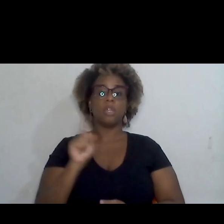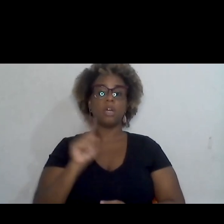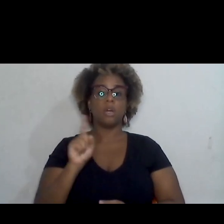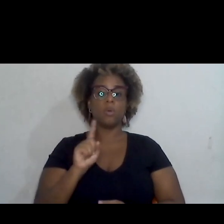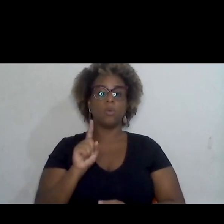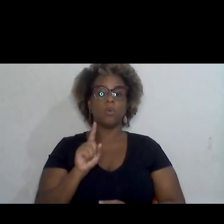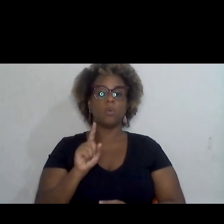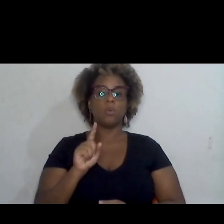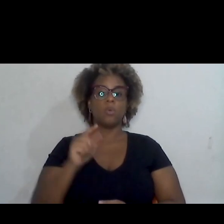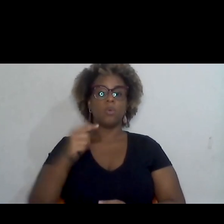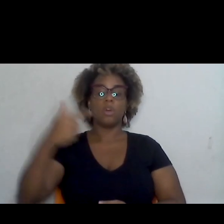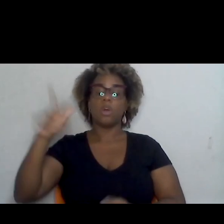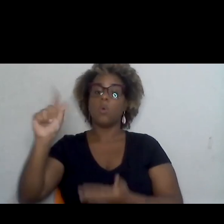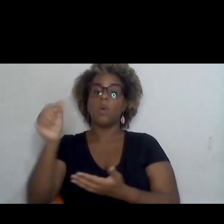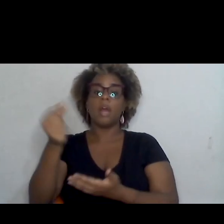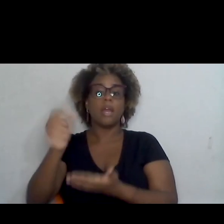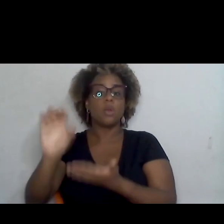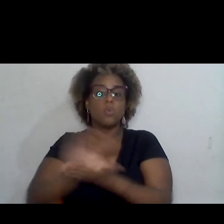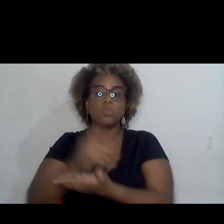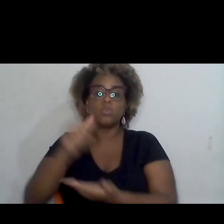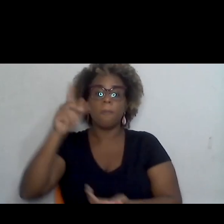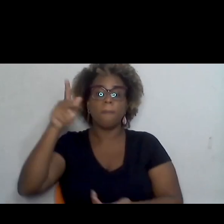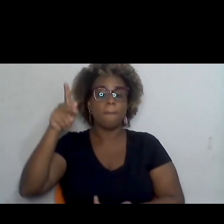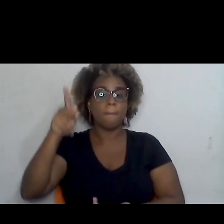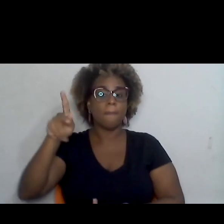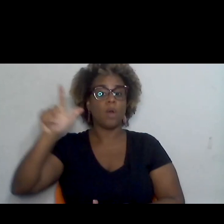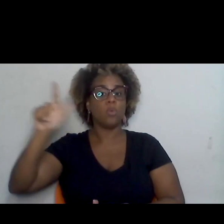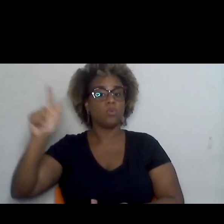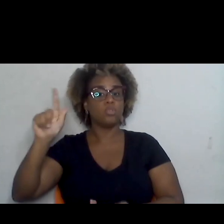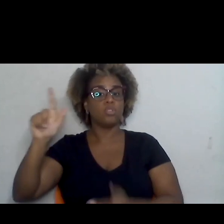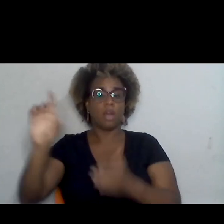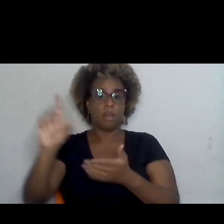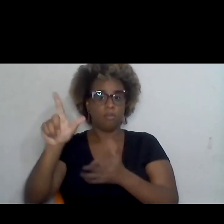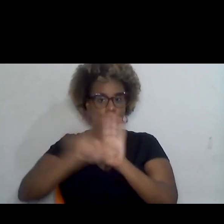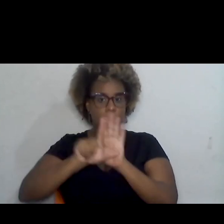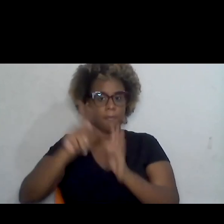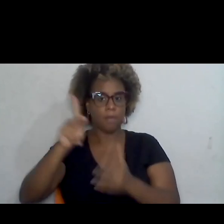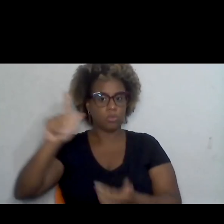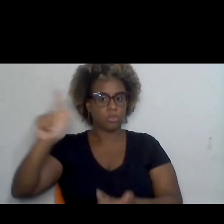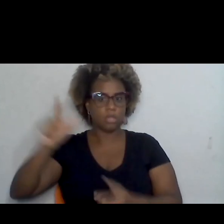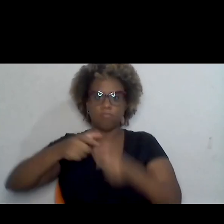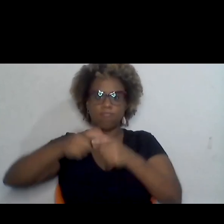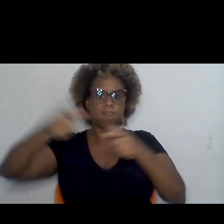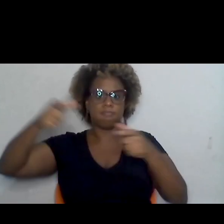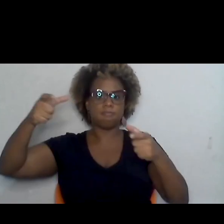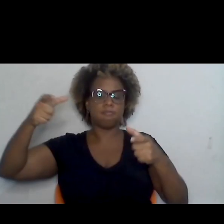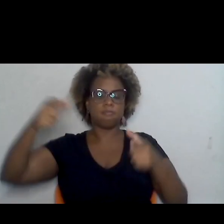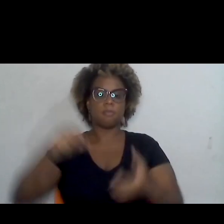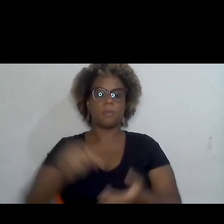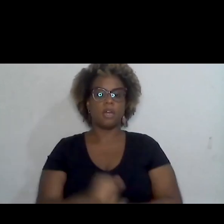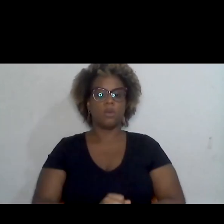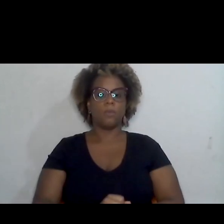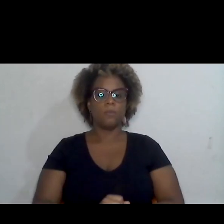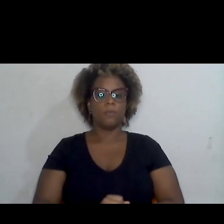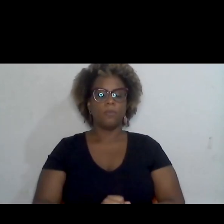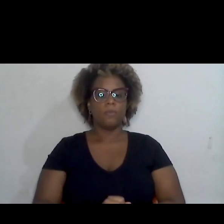O recurso da Paulo Gustavo é gigantesco. Nós vamos, dentro de uma das linhas, que é a linha de ação para os setores, para